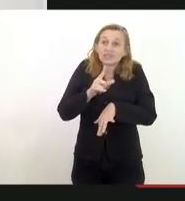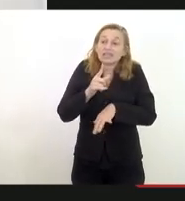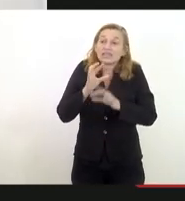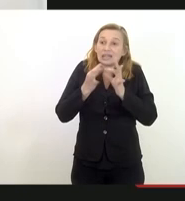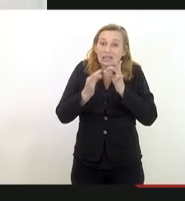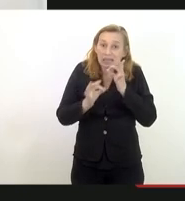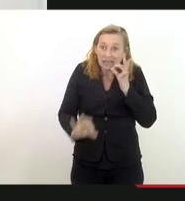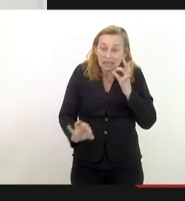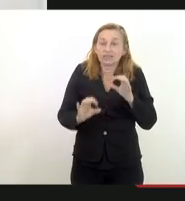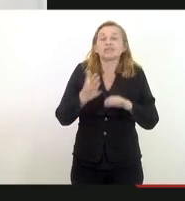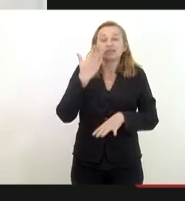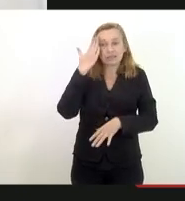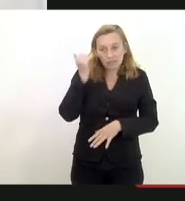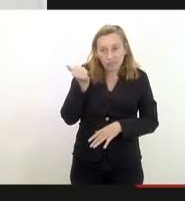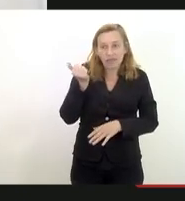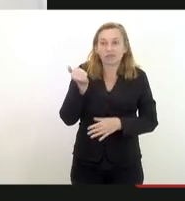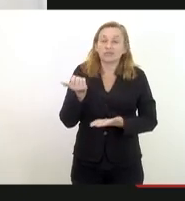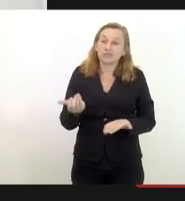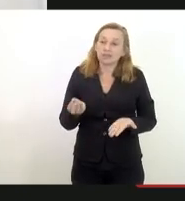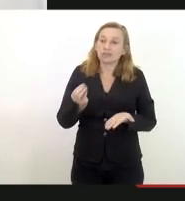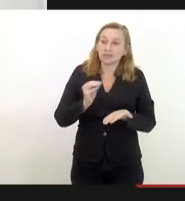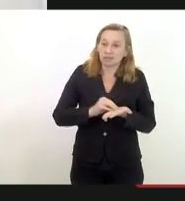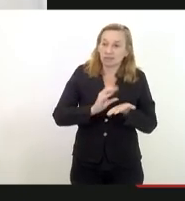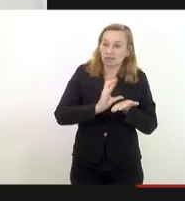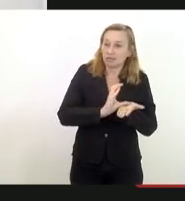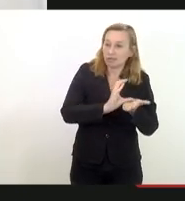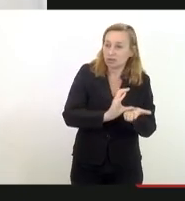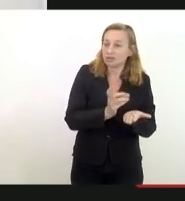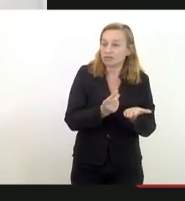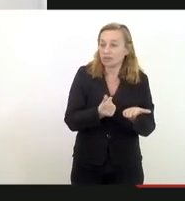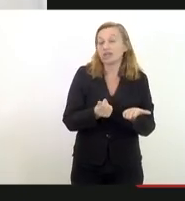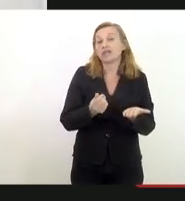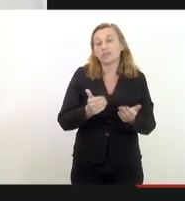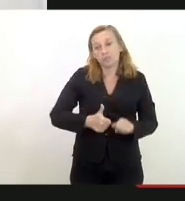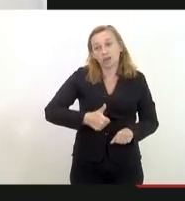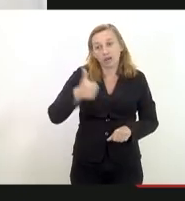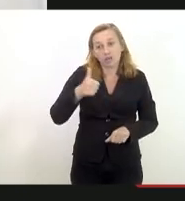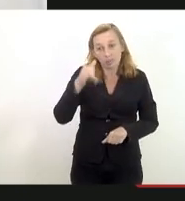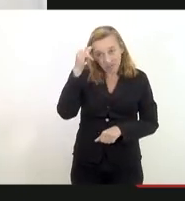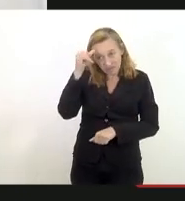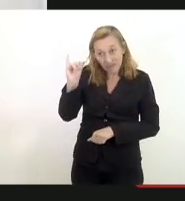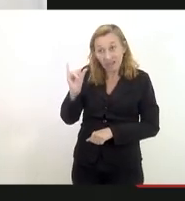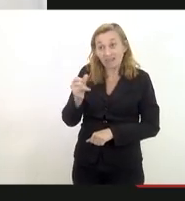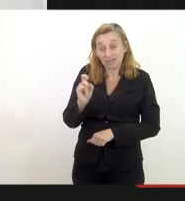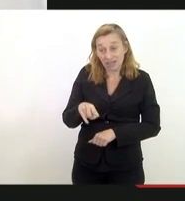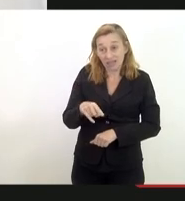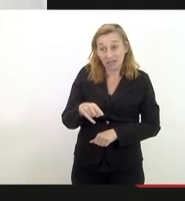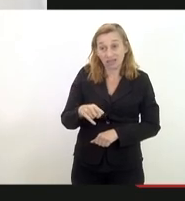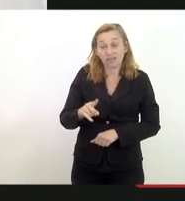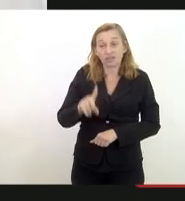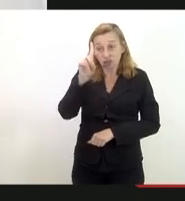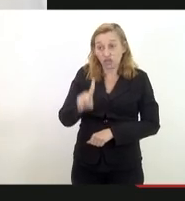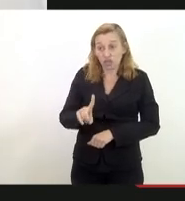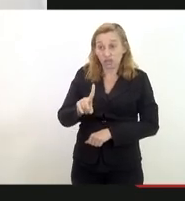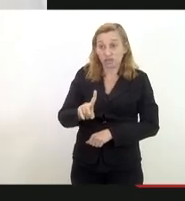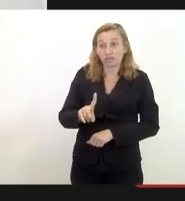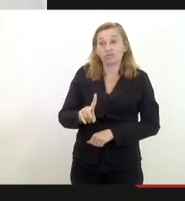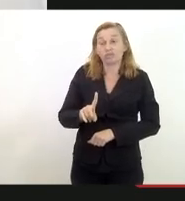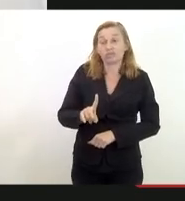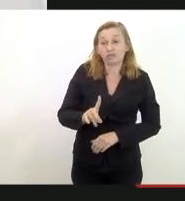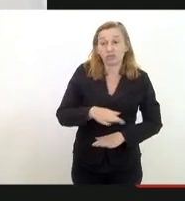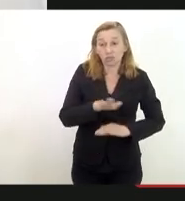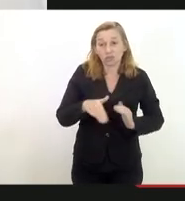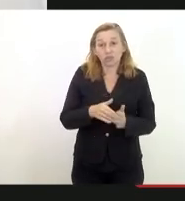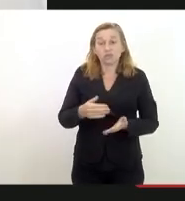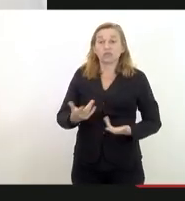nós sabemos que a ausência de dotação orçamentária é a melhor forma de evitar a garantia dos direitos. Então, nosso